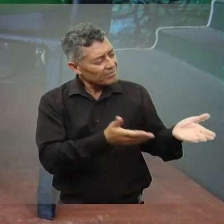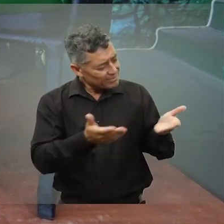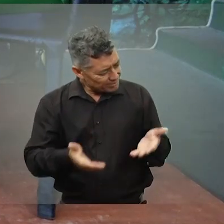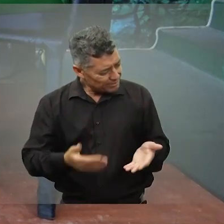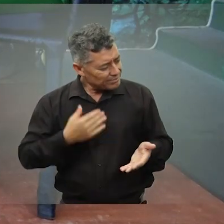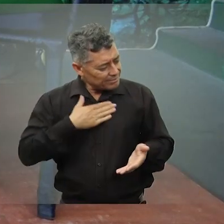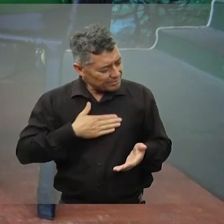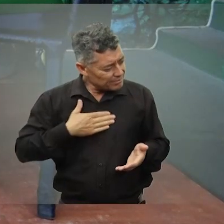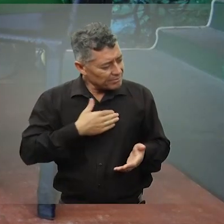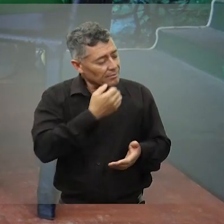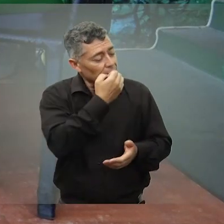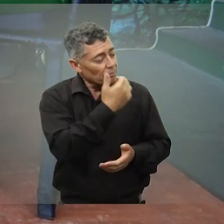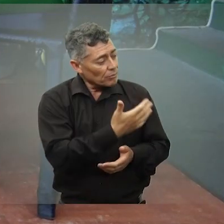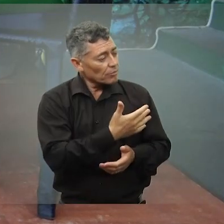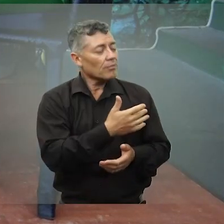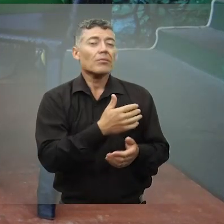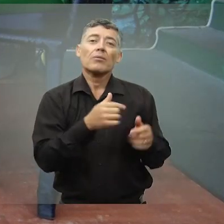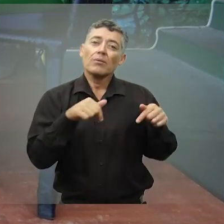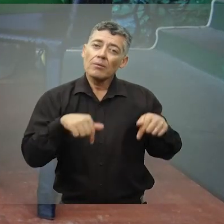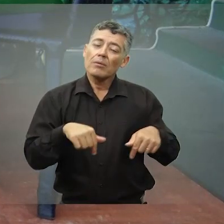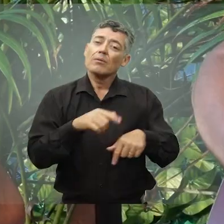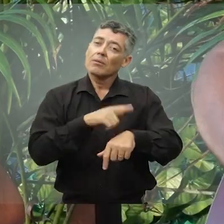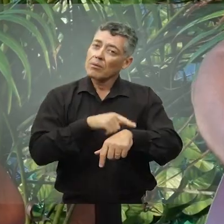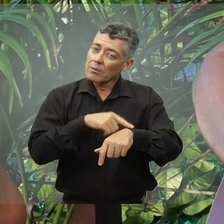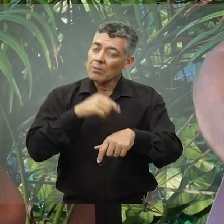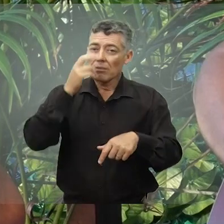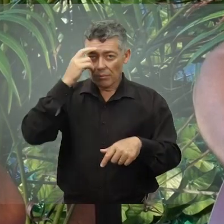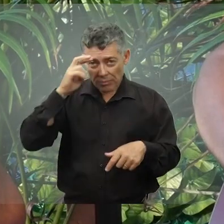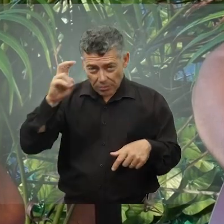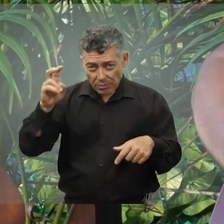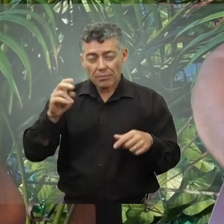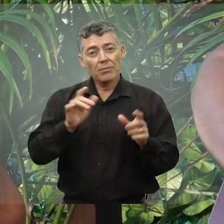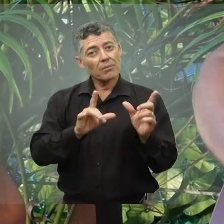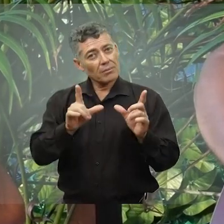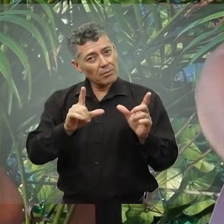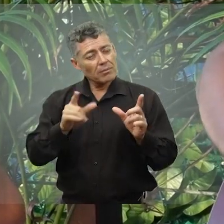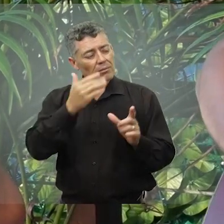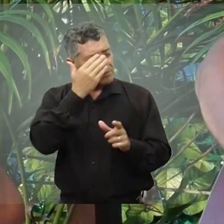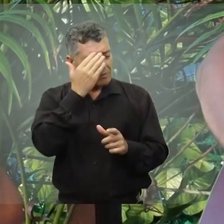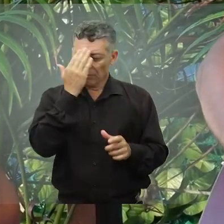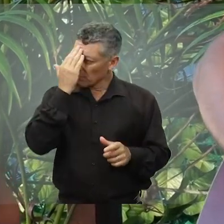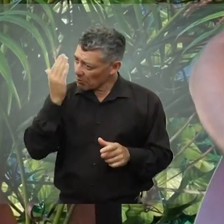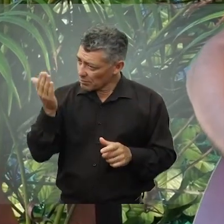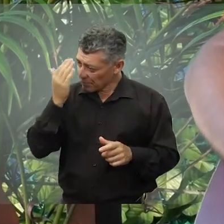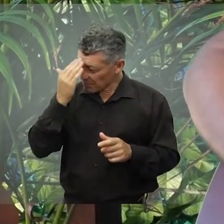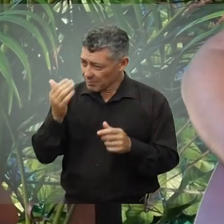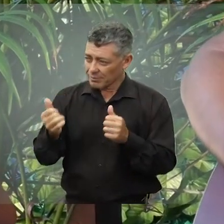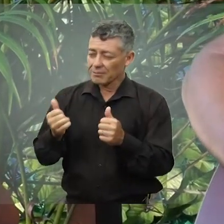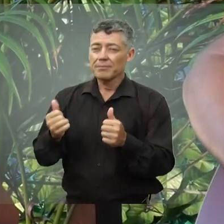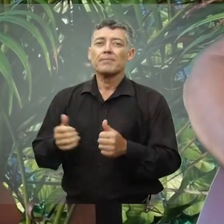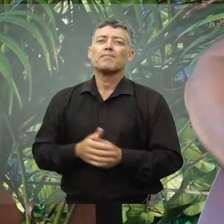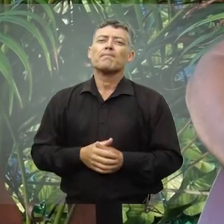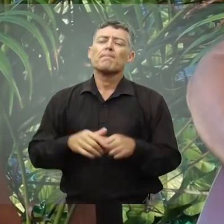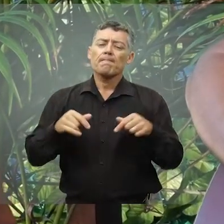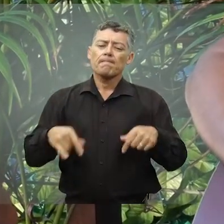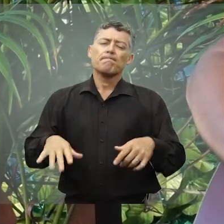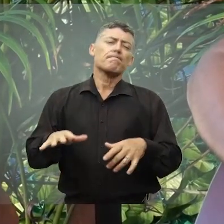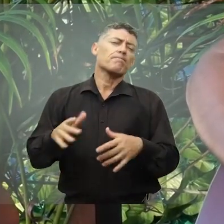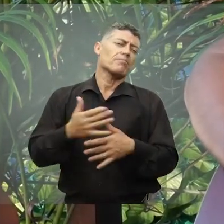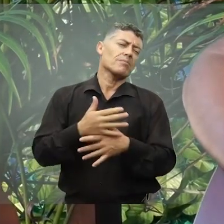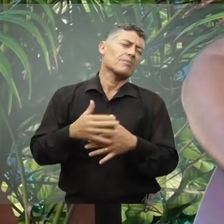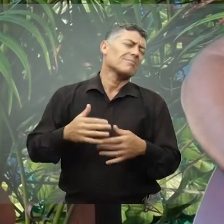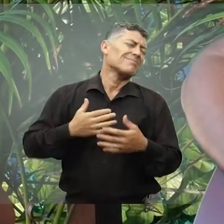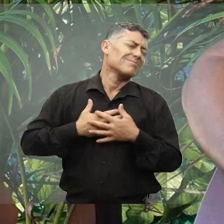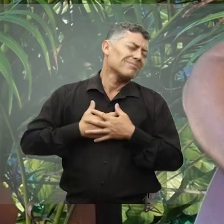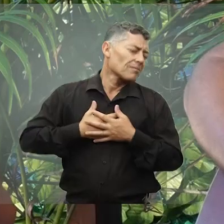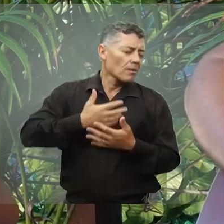bem-vindo, Serginho, ao Momento Cultural da TV Câmara. Oh, eu que agradeço. Bom demais isso aqui. É uma cidade que me adotou, é uma